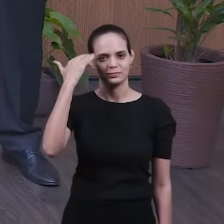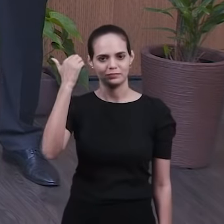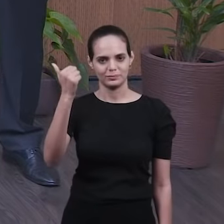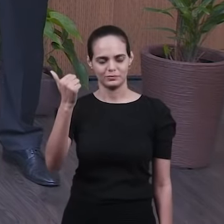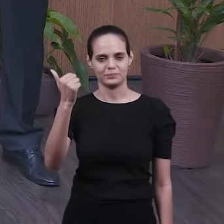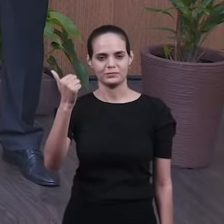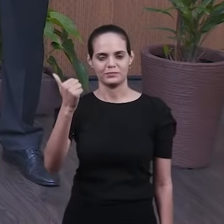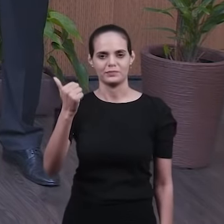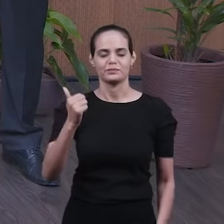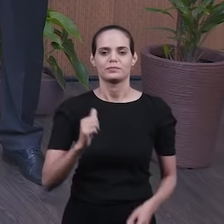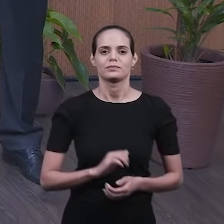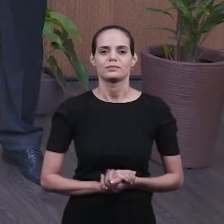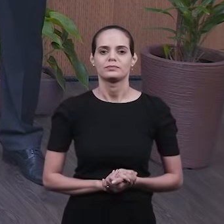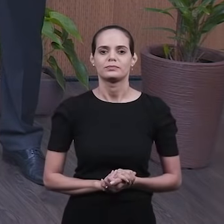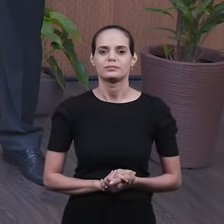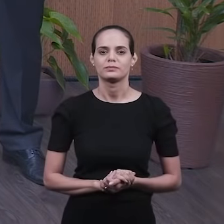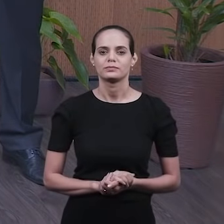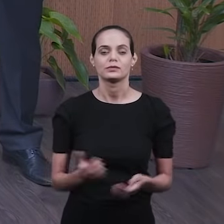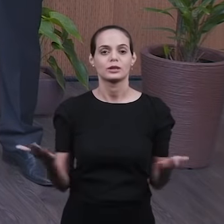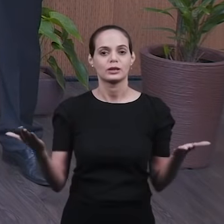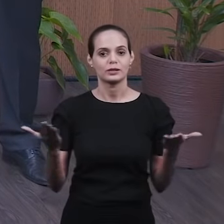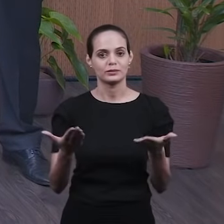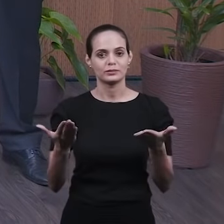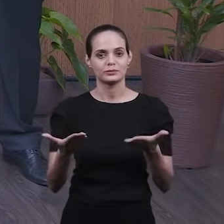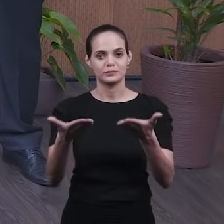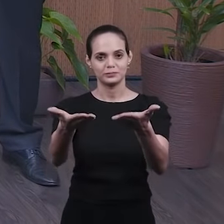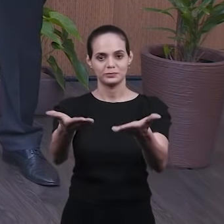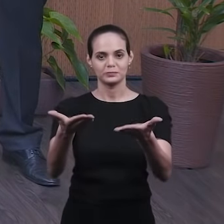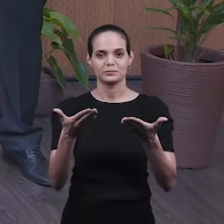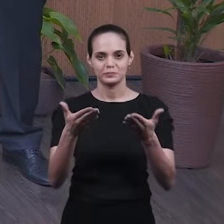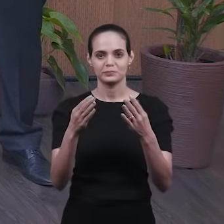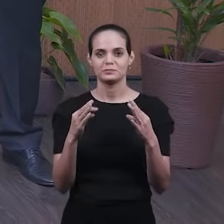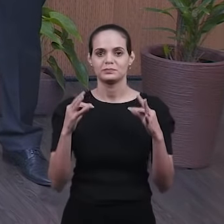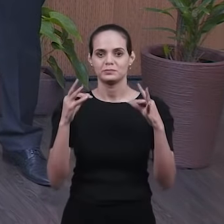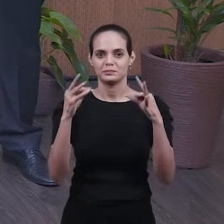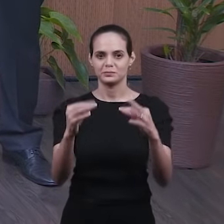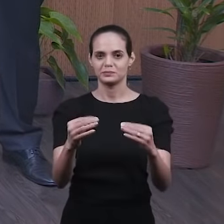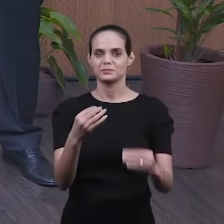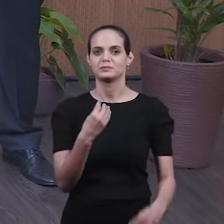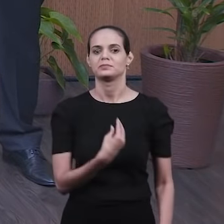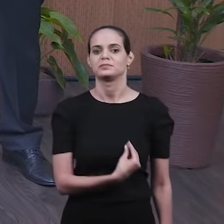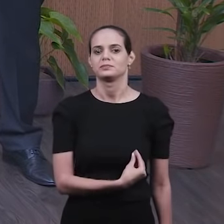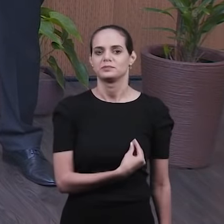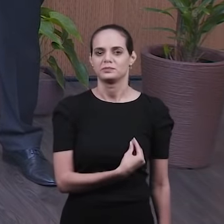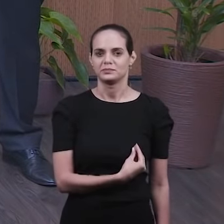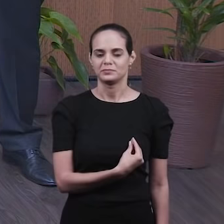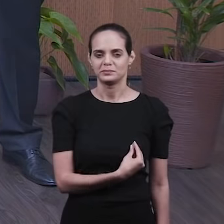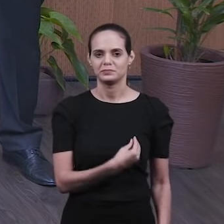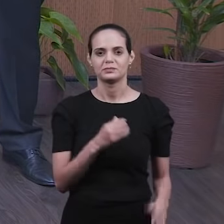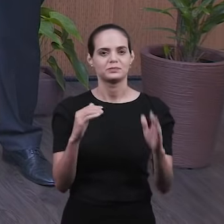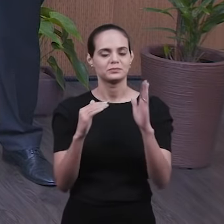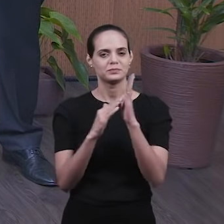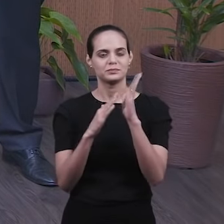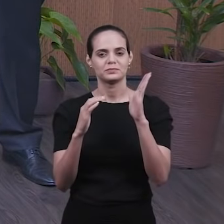Em seguida, convido a todos a participarmos de um